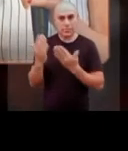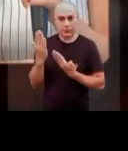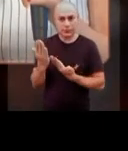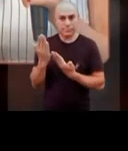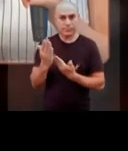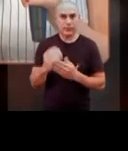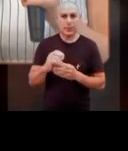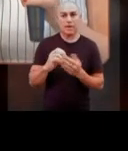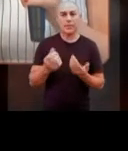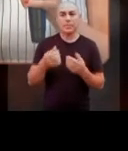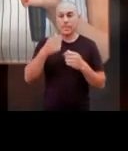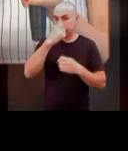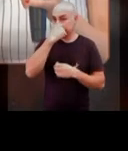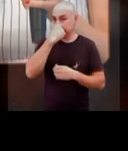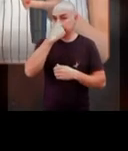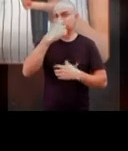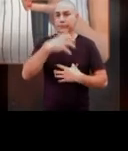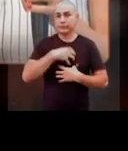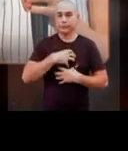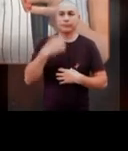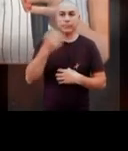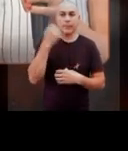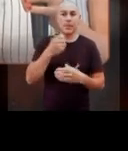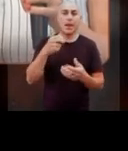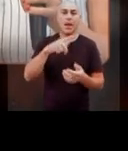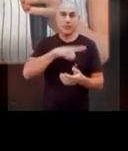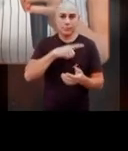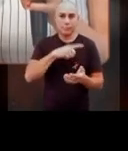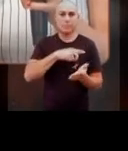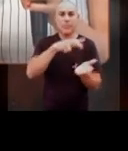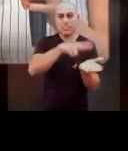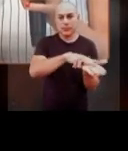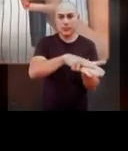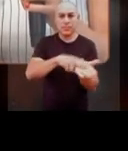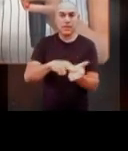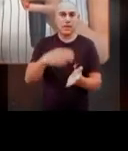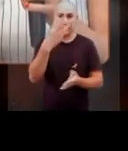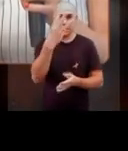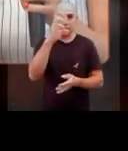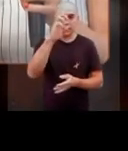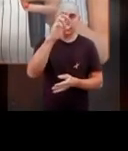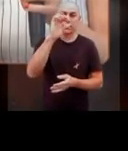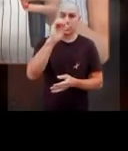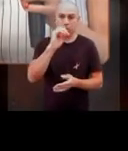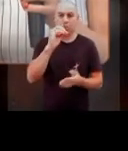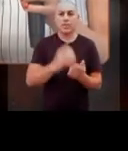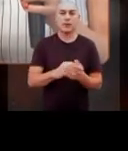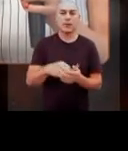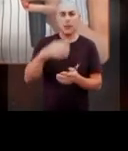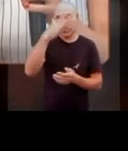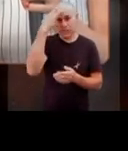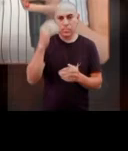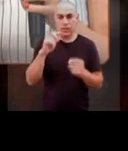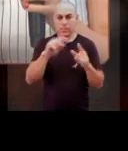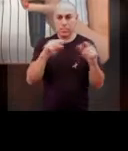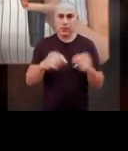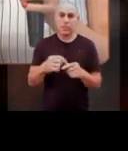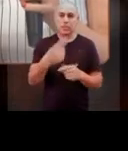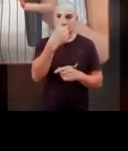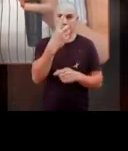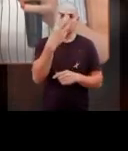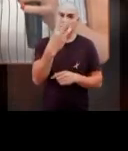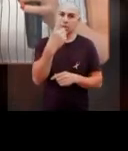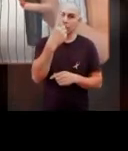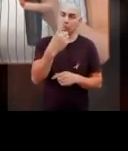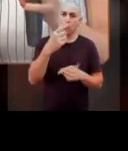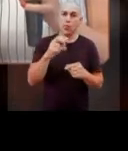casos de síndrome respiratória aguda grave que estão internados nesse momento. Então, são os 350 casos internados, sendo 131